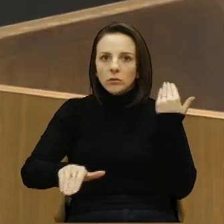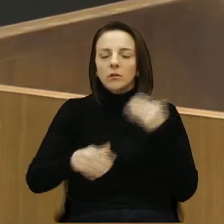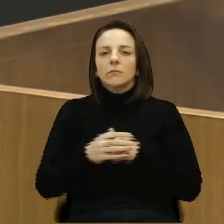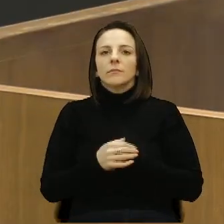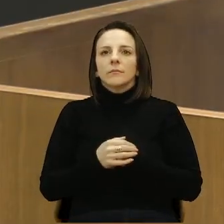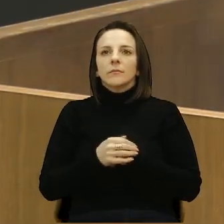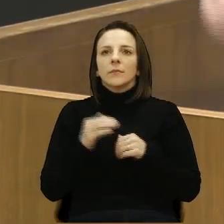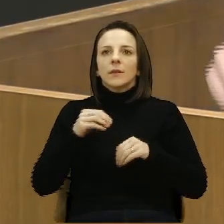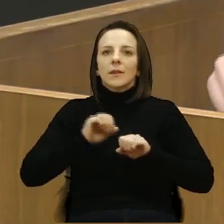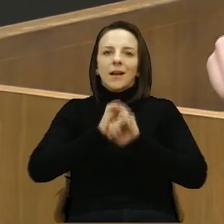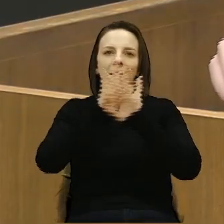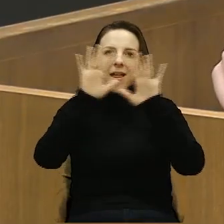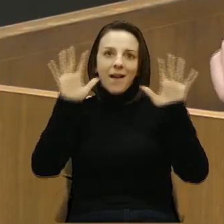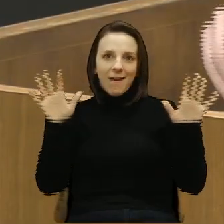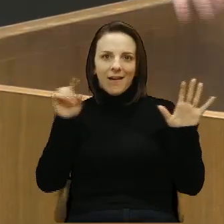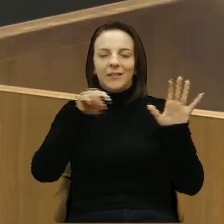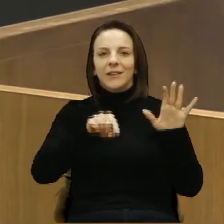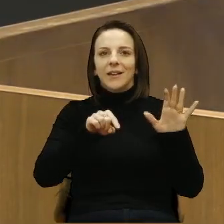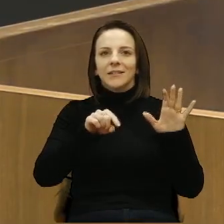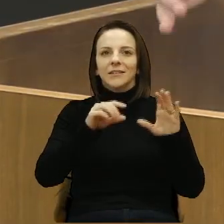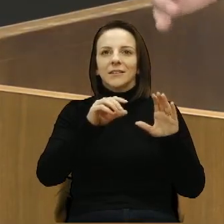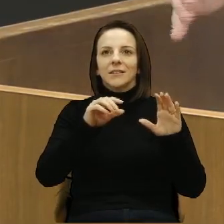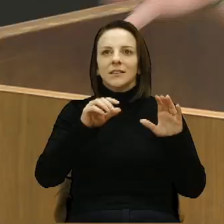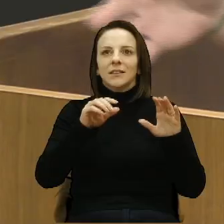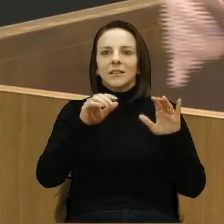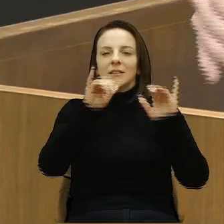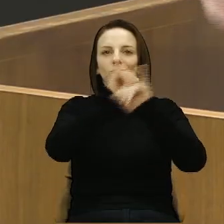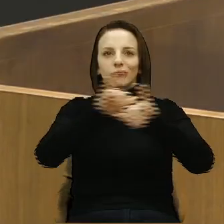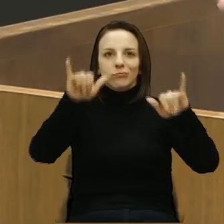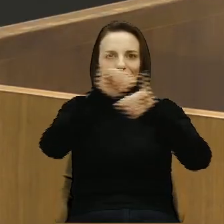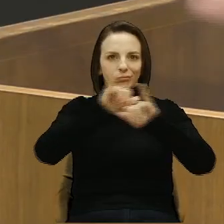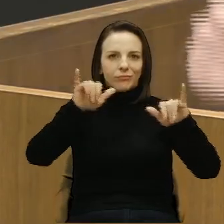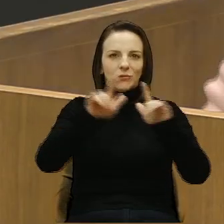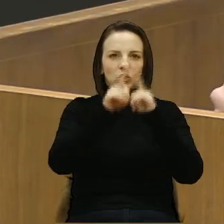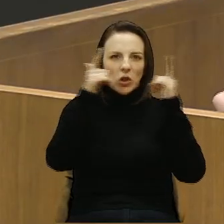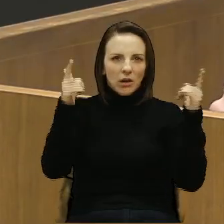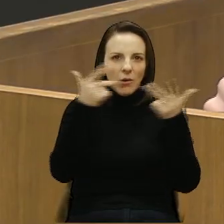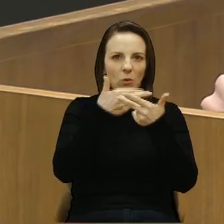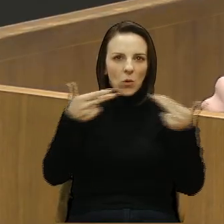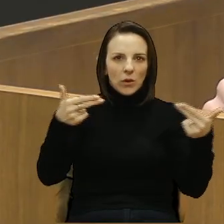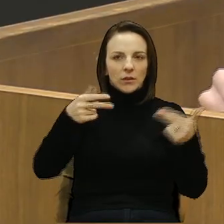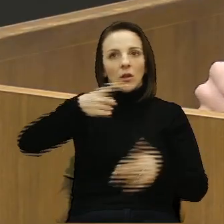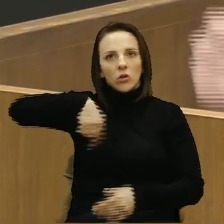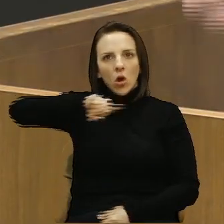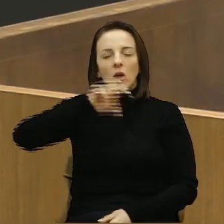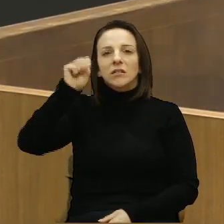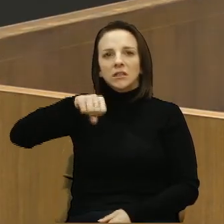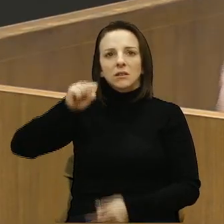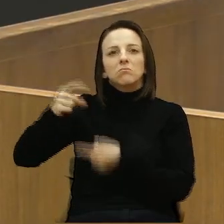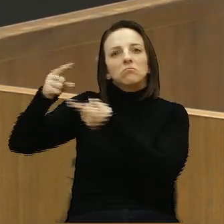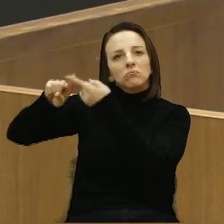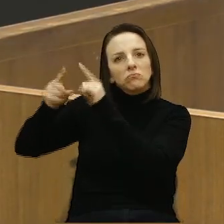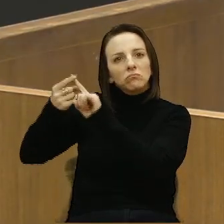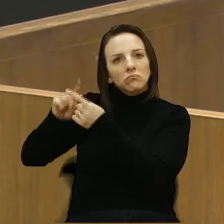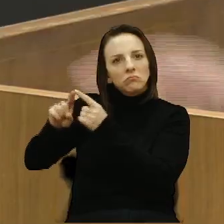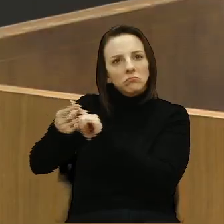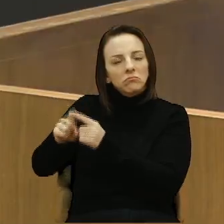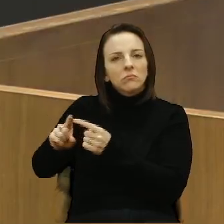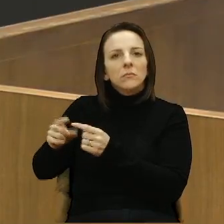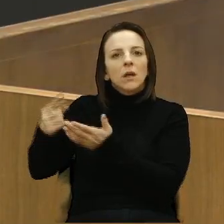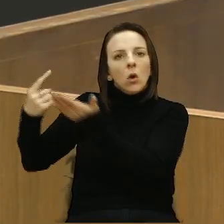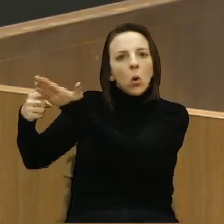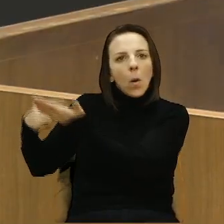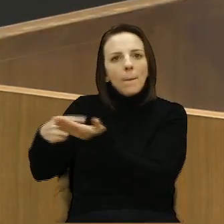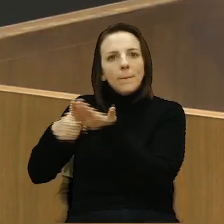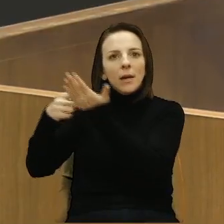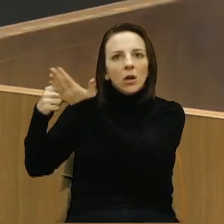aqui os veículos de comunicação, que da nossa parte, fizemos uma articulação sim para ver a desarticulação da base do governo, não